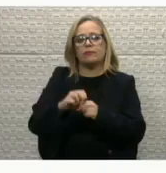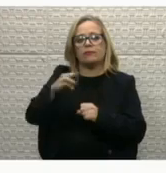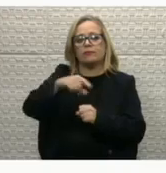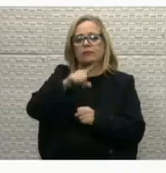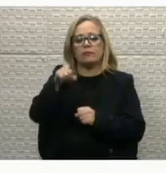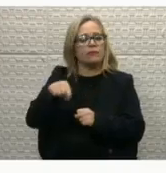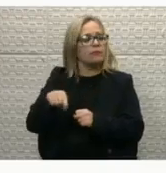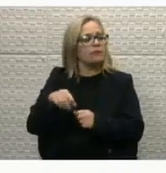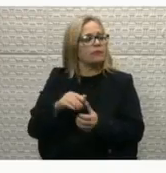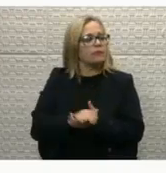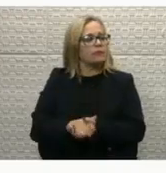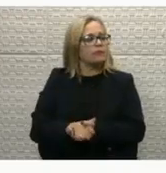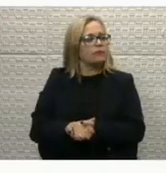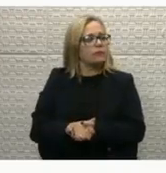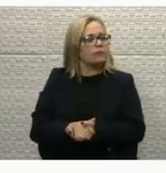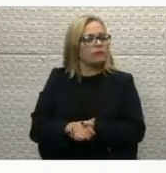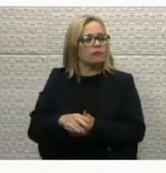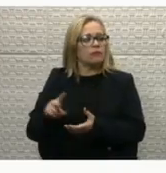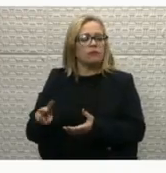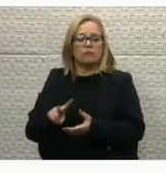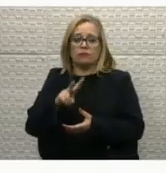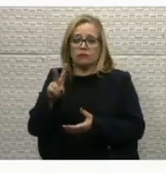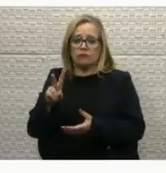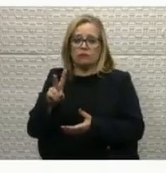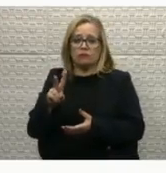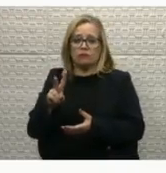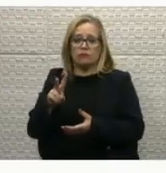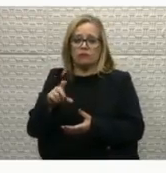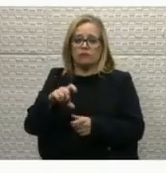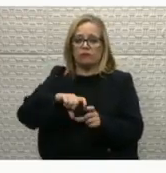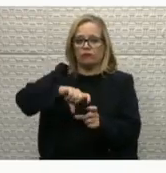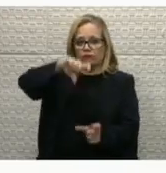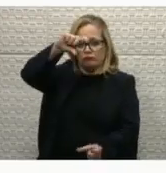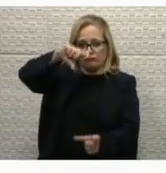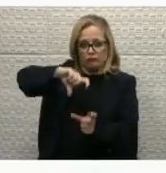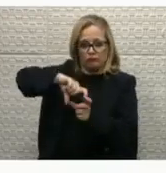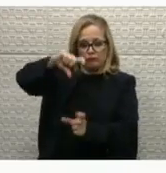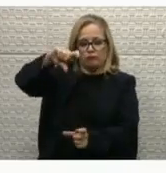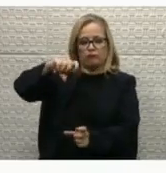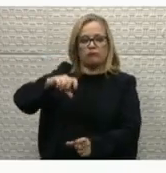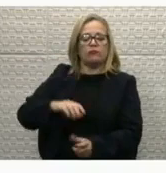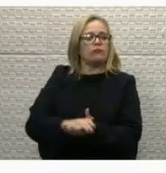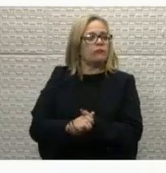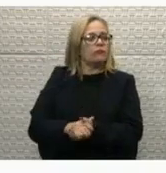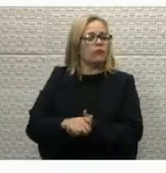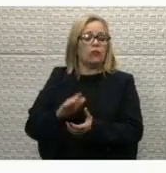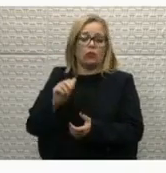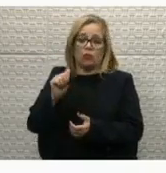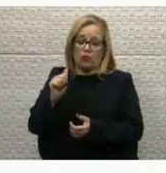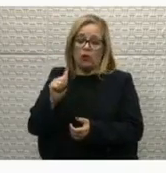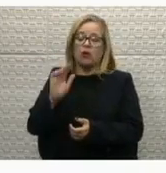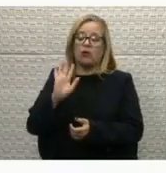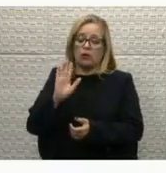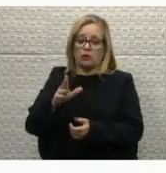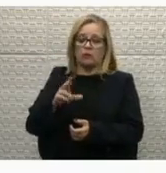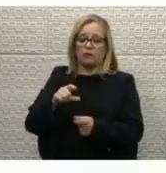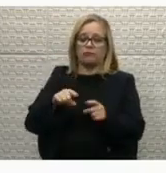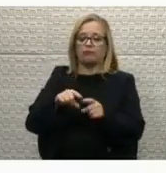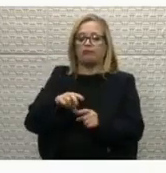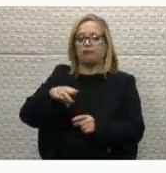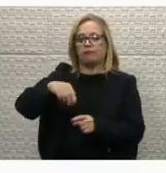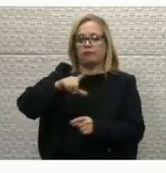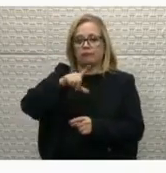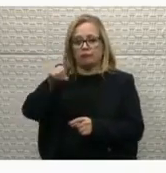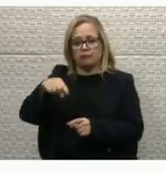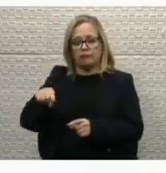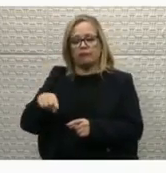matrizes. V vai ser um vetor coluna, a matriz A já é uma matriz, o vetor